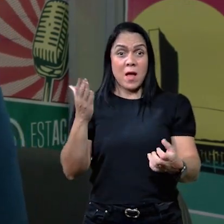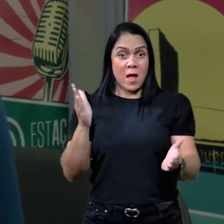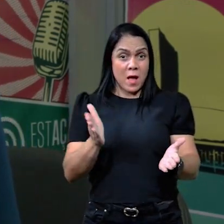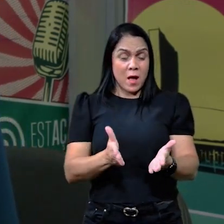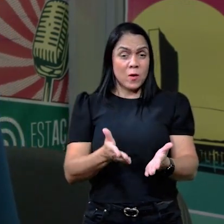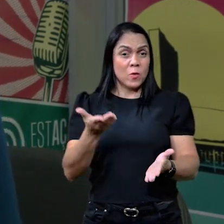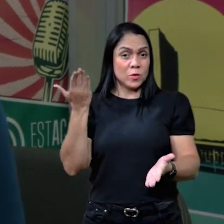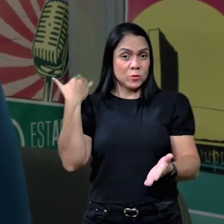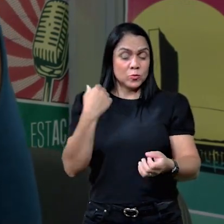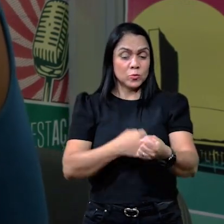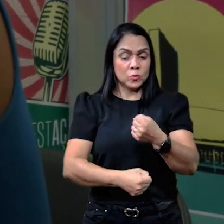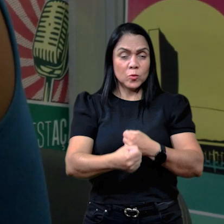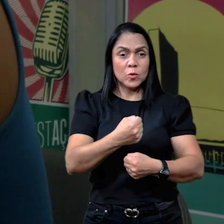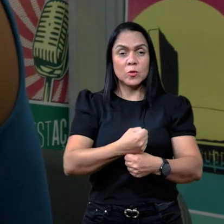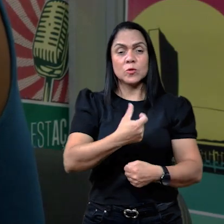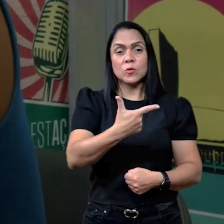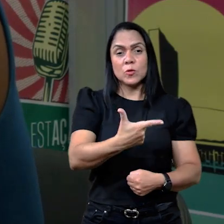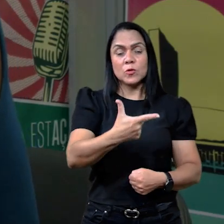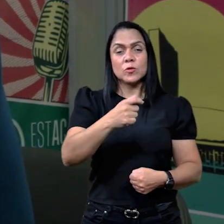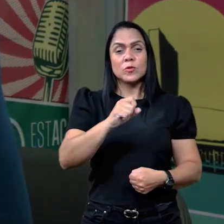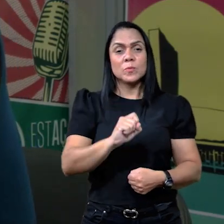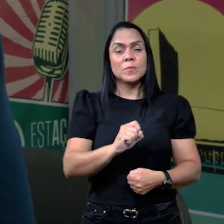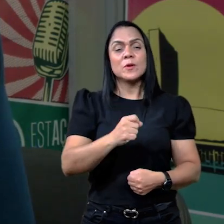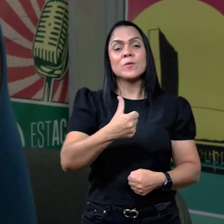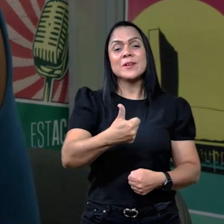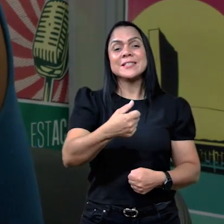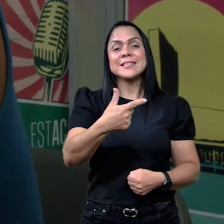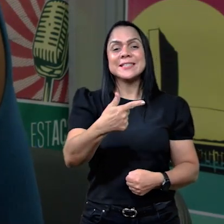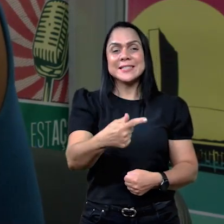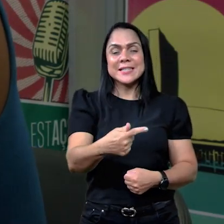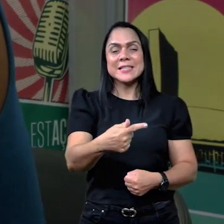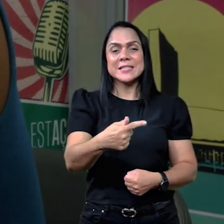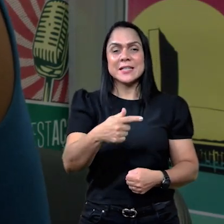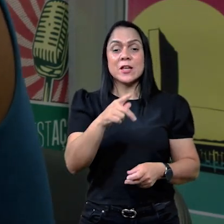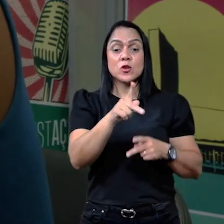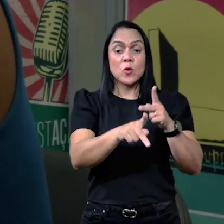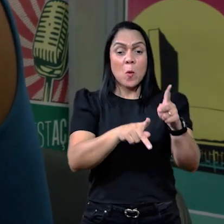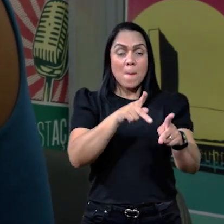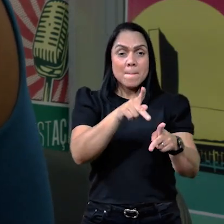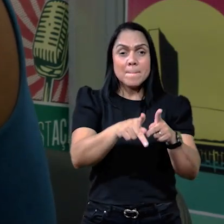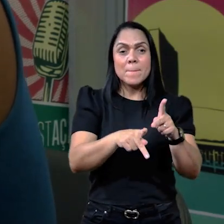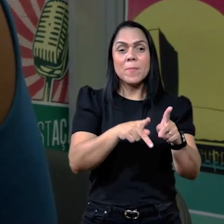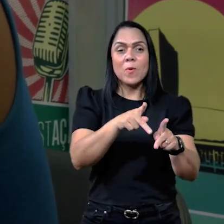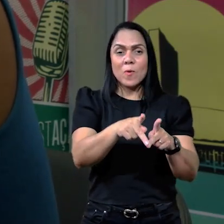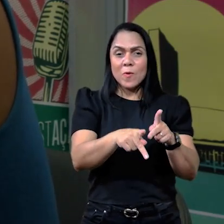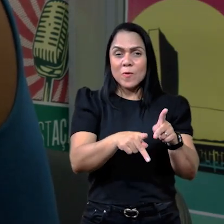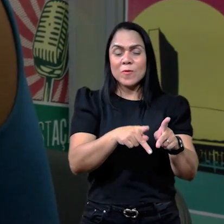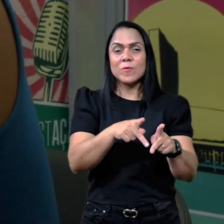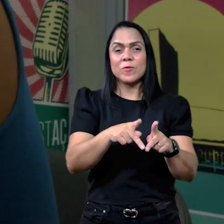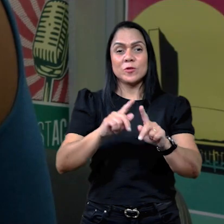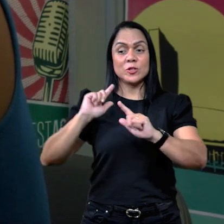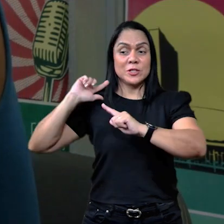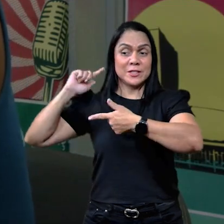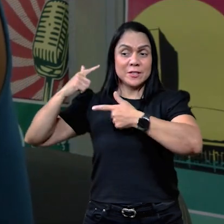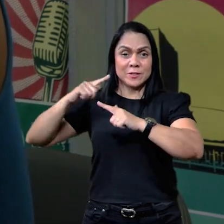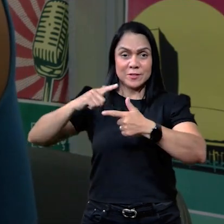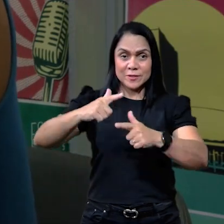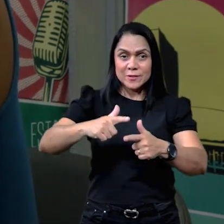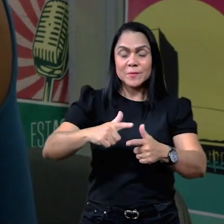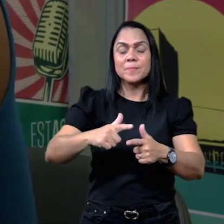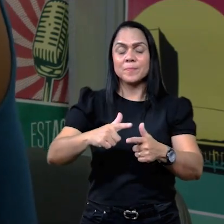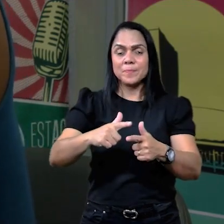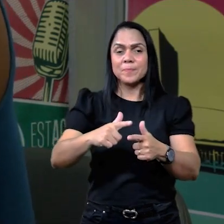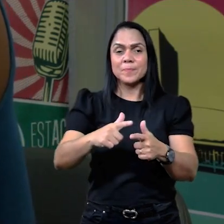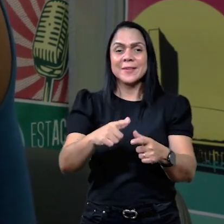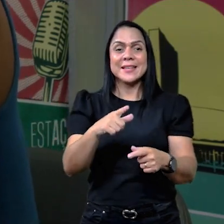2017, recentemente, a gente é reconhecido como um povo e comunidade tradicional. Né? Então, quem são os povos